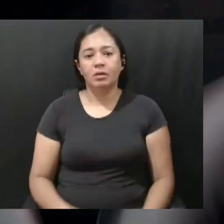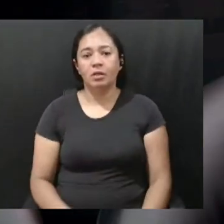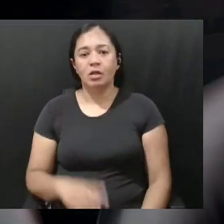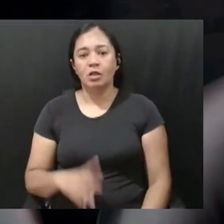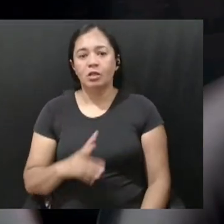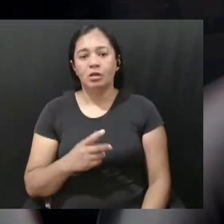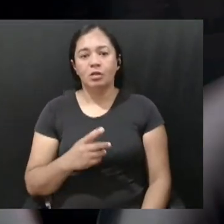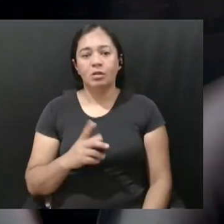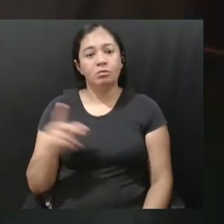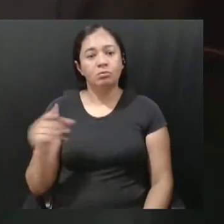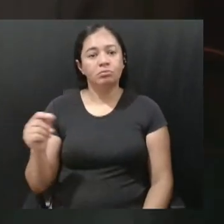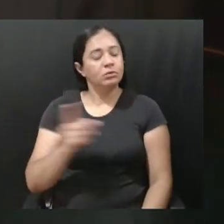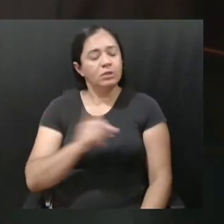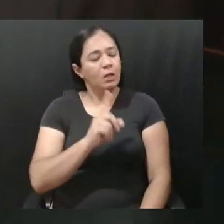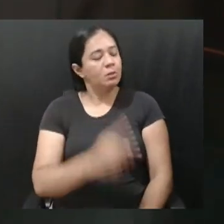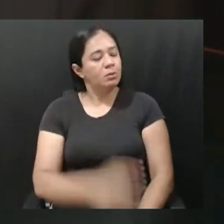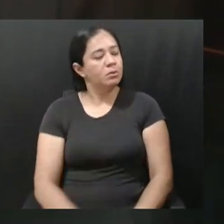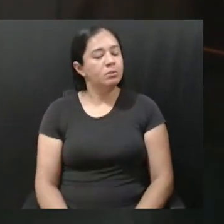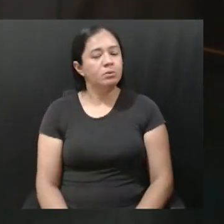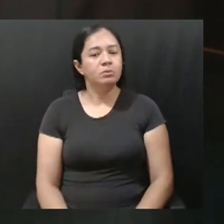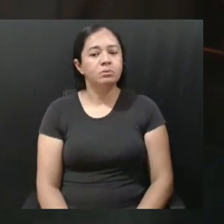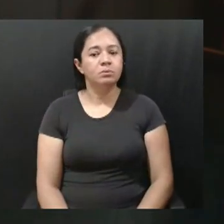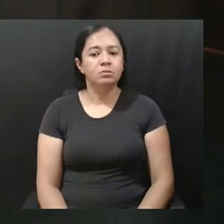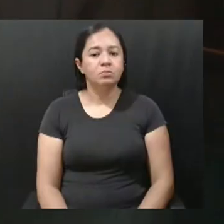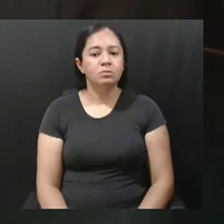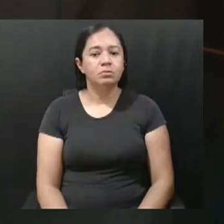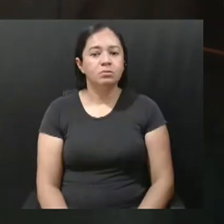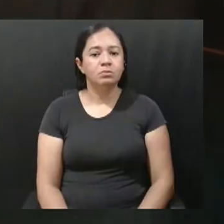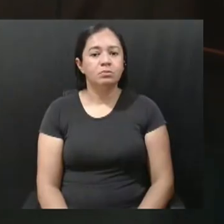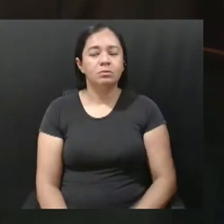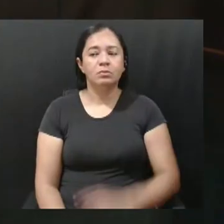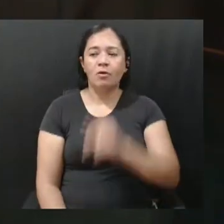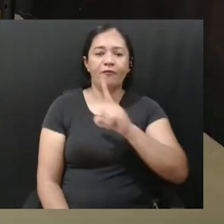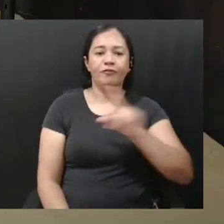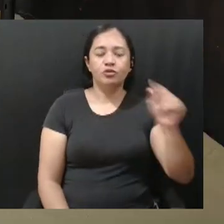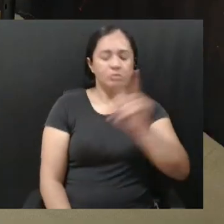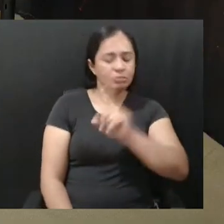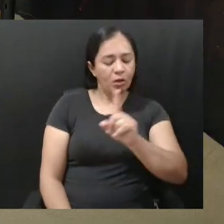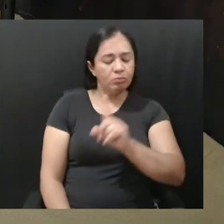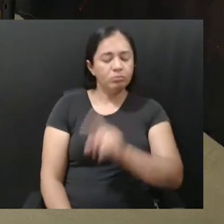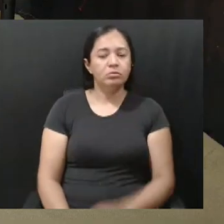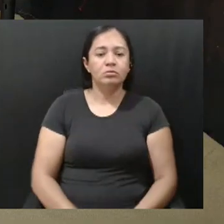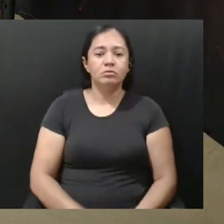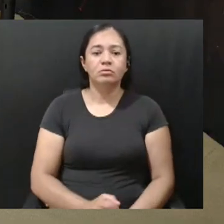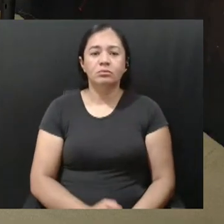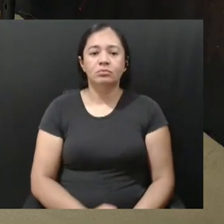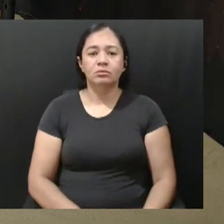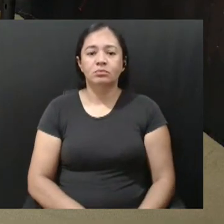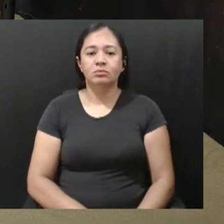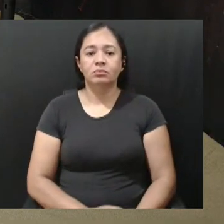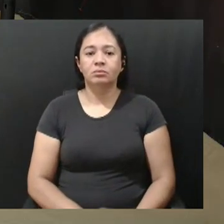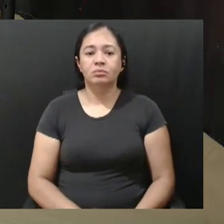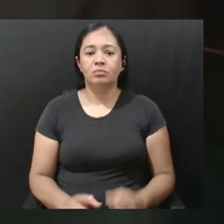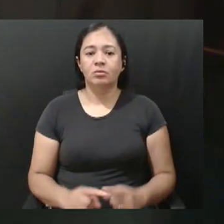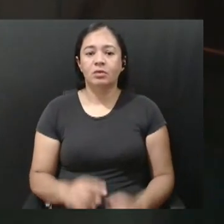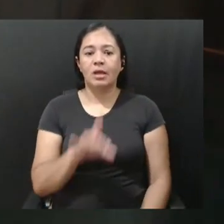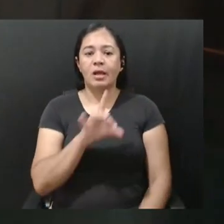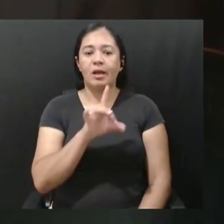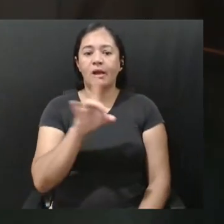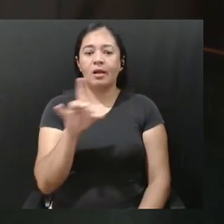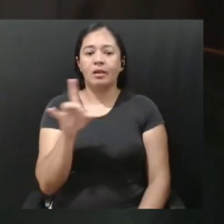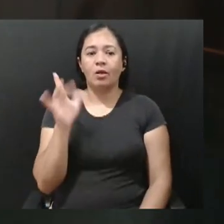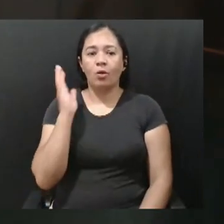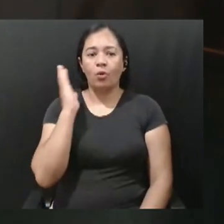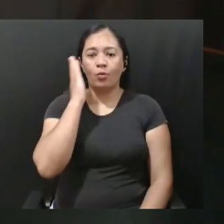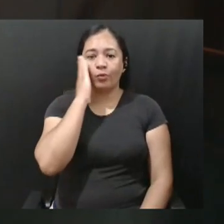entendeu? Não, Eu não tô... apaziguando o conflito, né? Entendeu? Tipo Por assim, isso que eu gostei dessa é que pontuação na que ela verdade falou. cada um entende mediante a